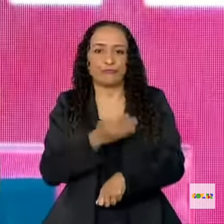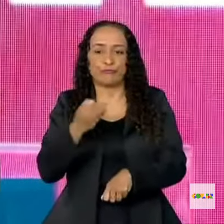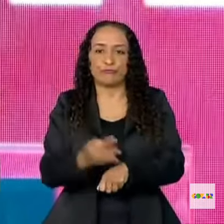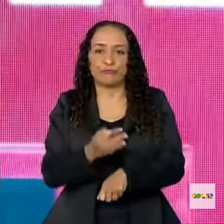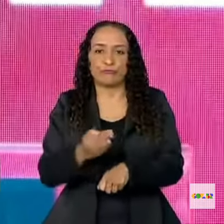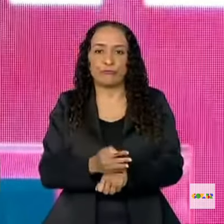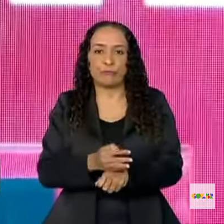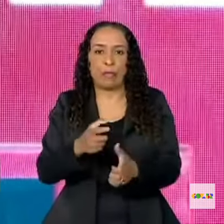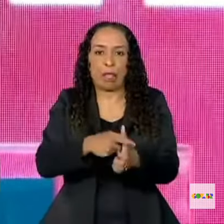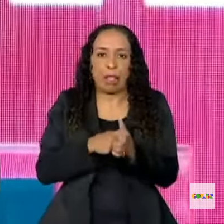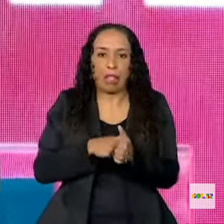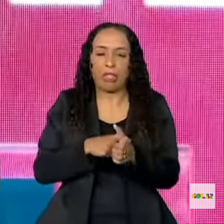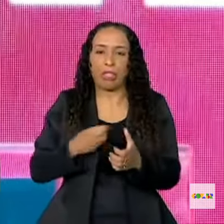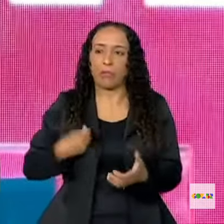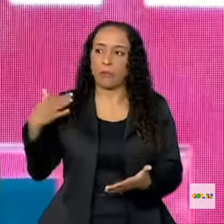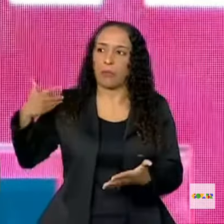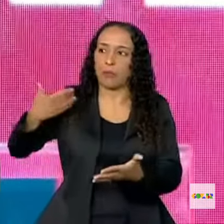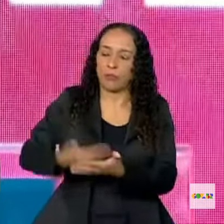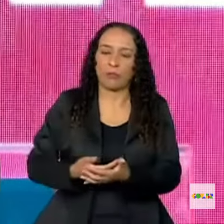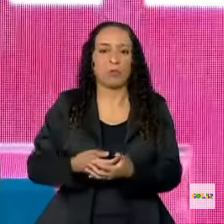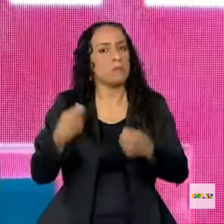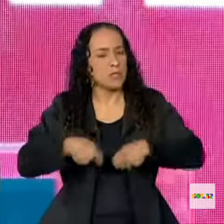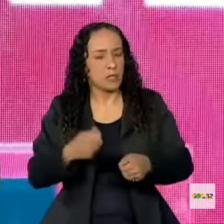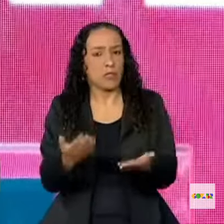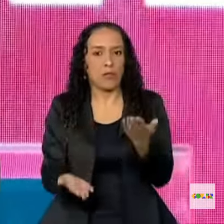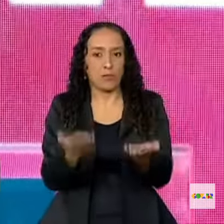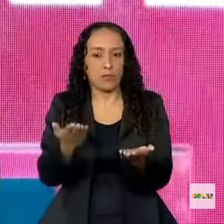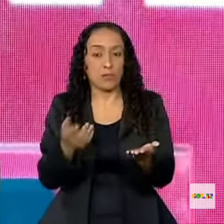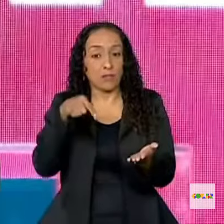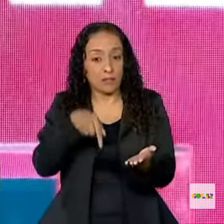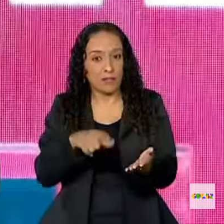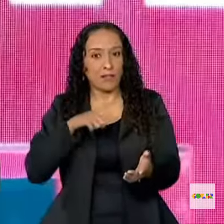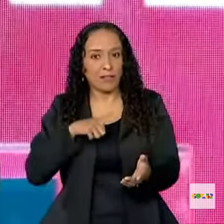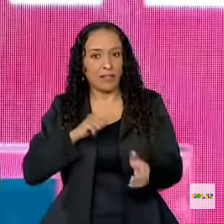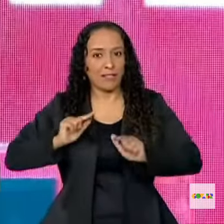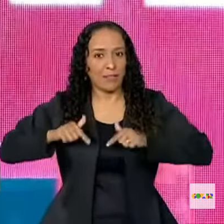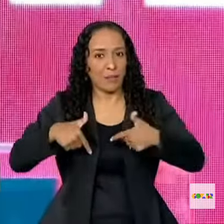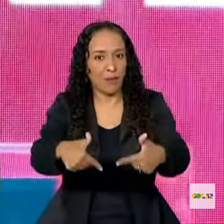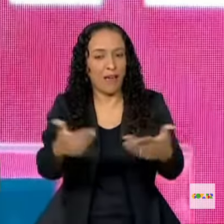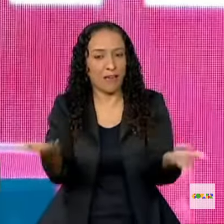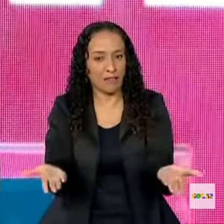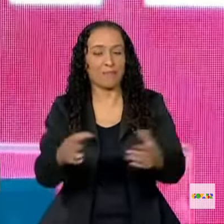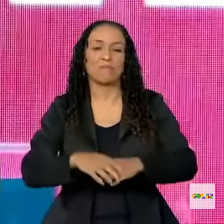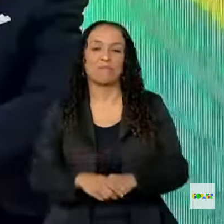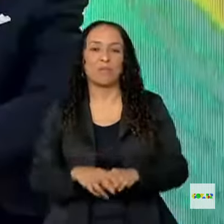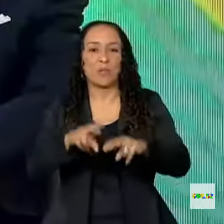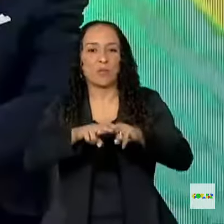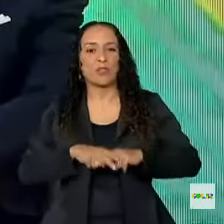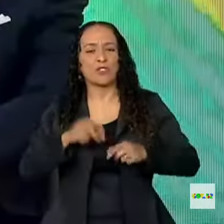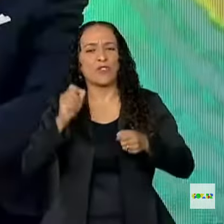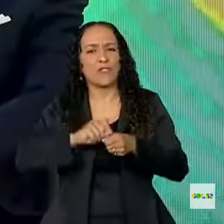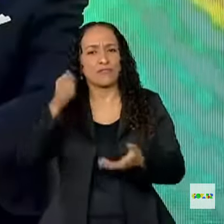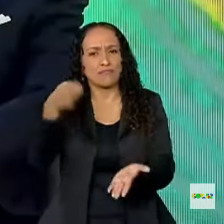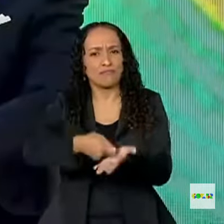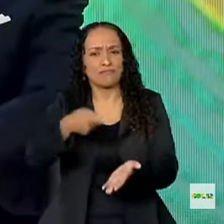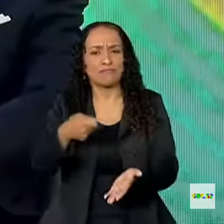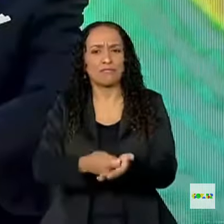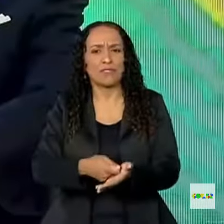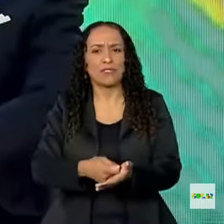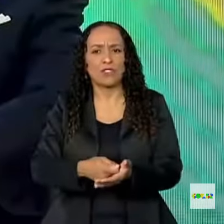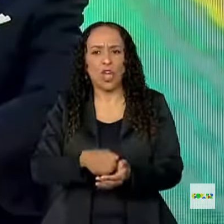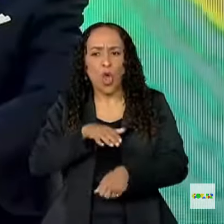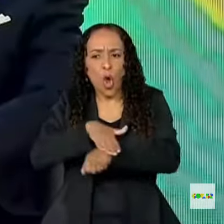vida inteira É preciso que a gente tenha um equilíbrio e é assim que nós temos que trabalhar e é por isso que eu faço questão de conversar com